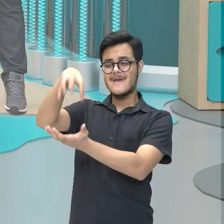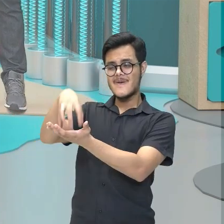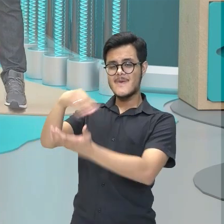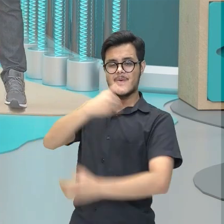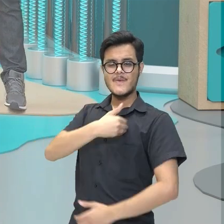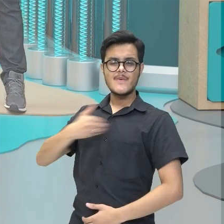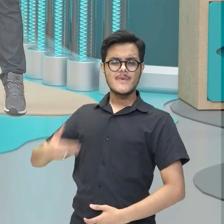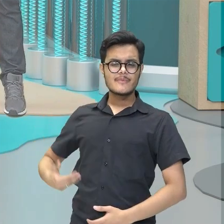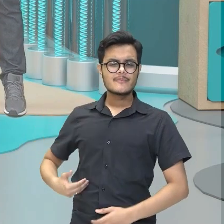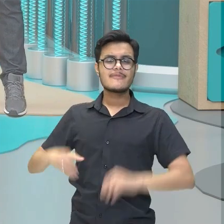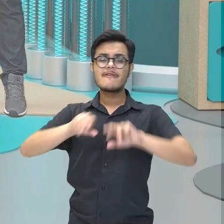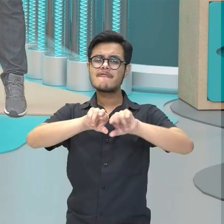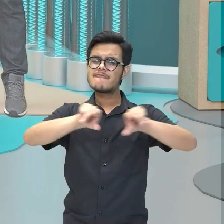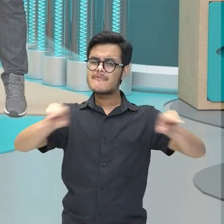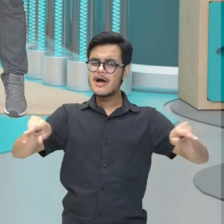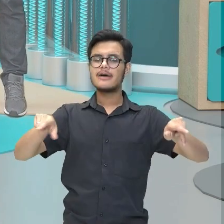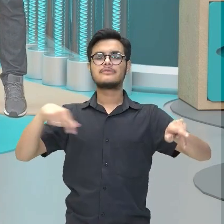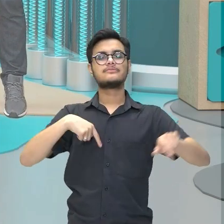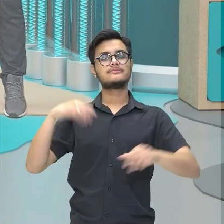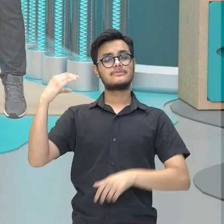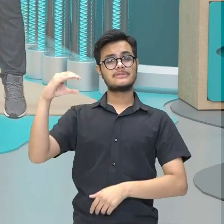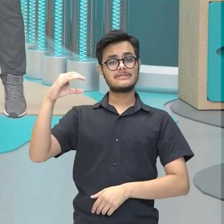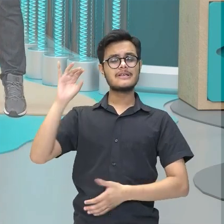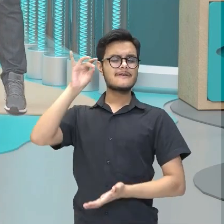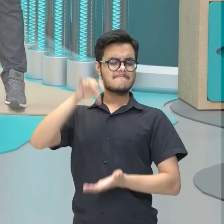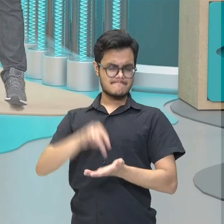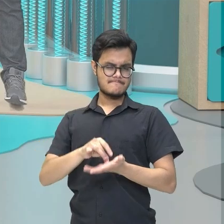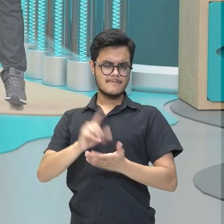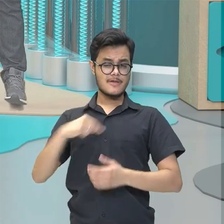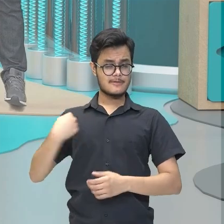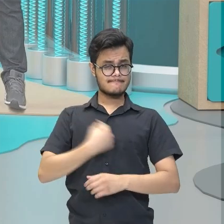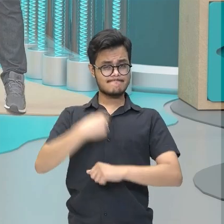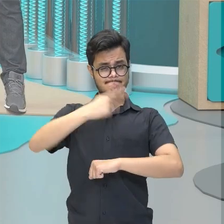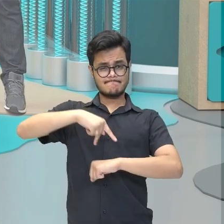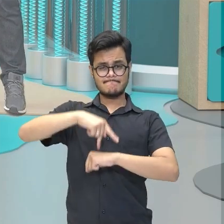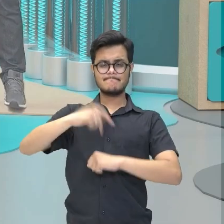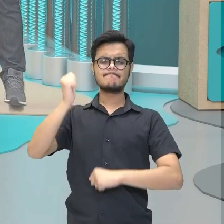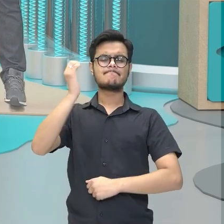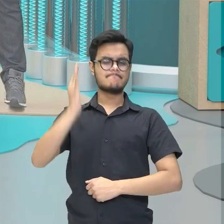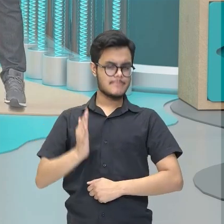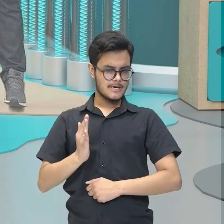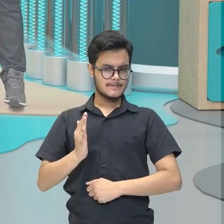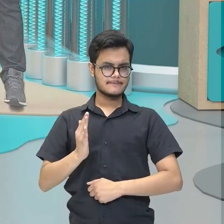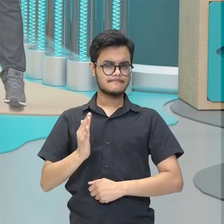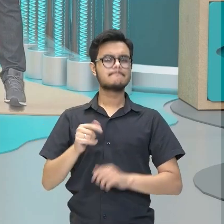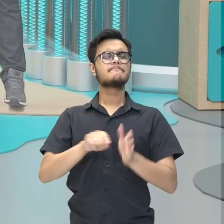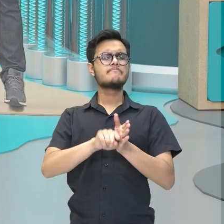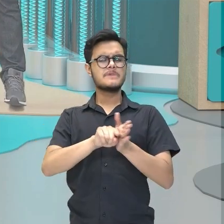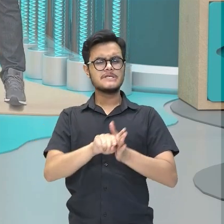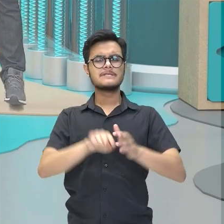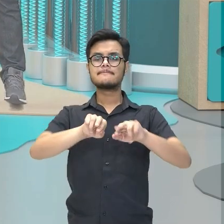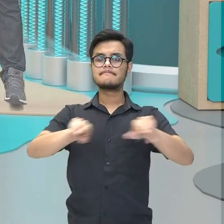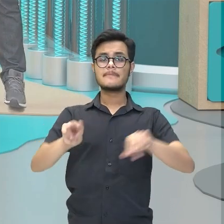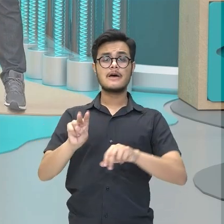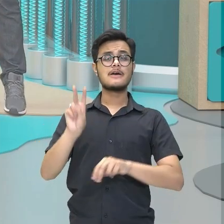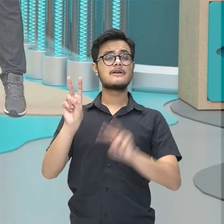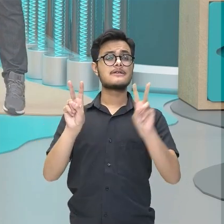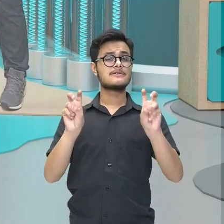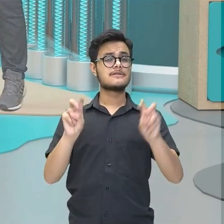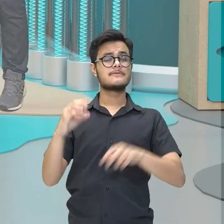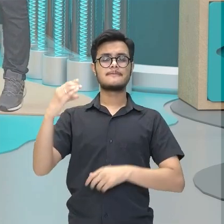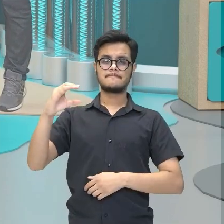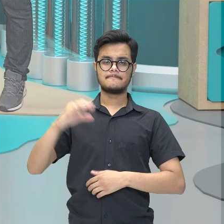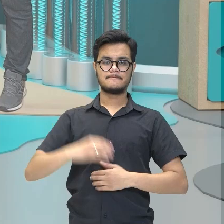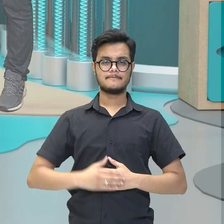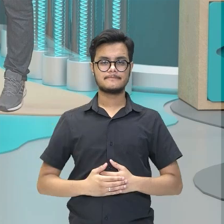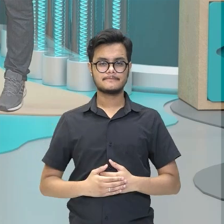local onde acontece ciência no nosso país, onde é produzida a maior parte do conteúdo científico no nosso país,